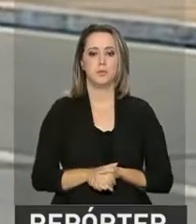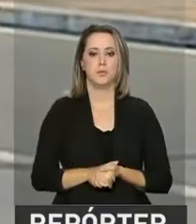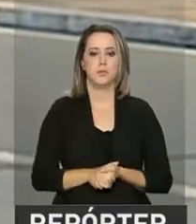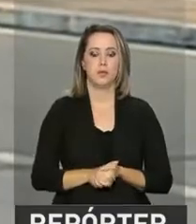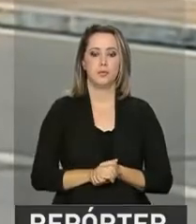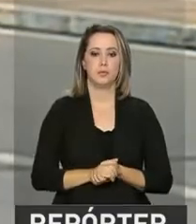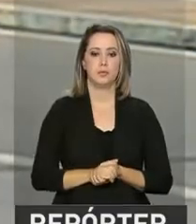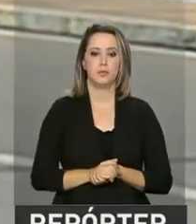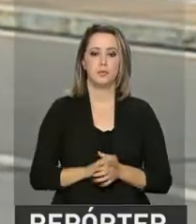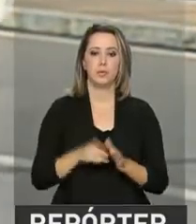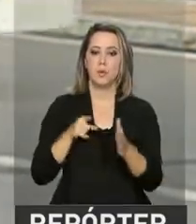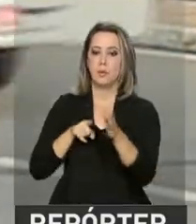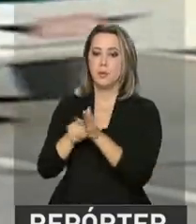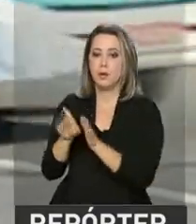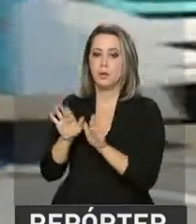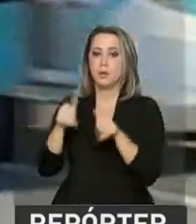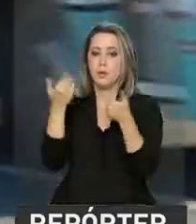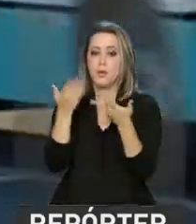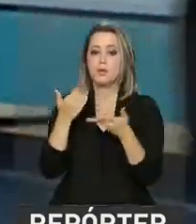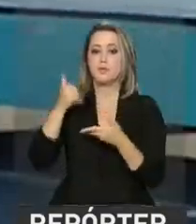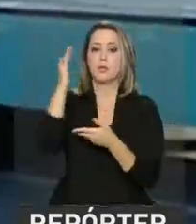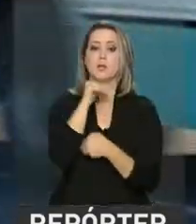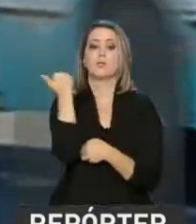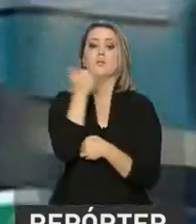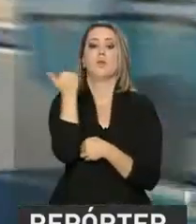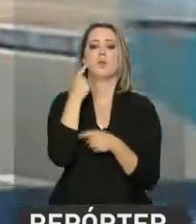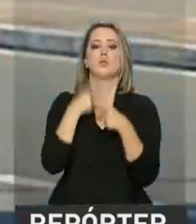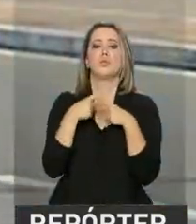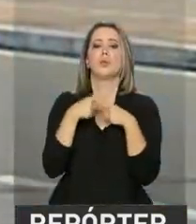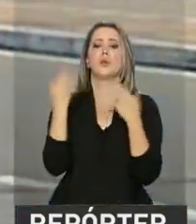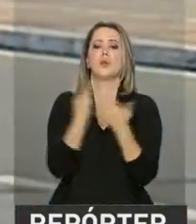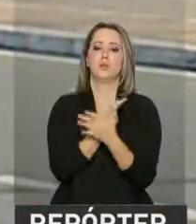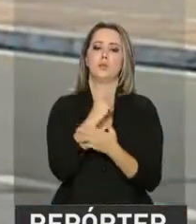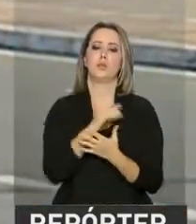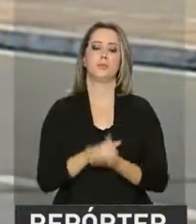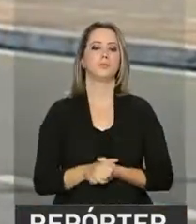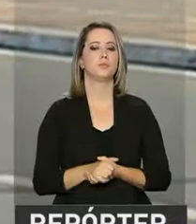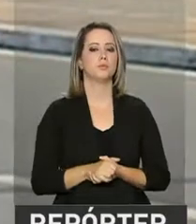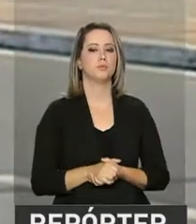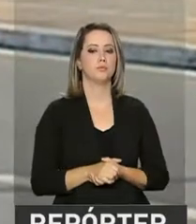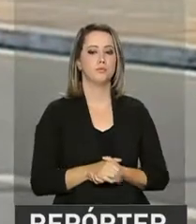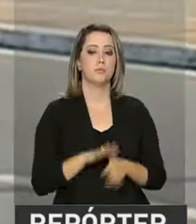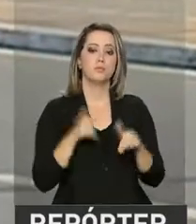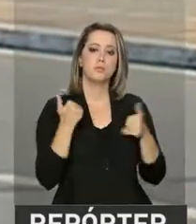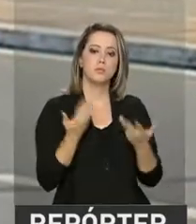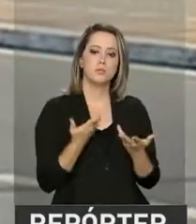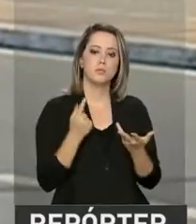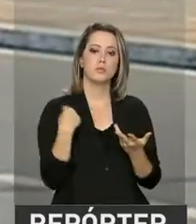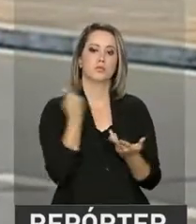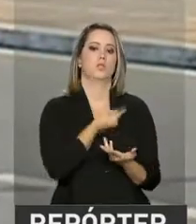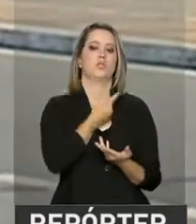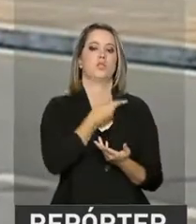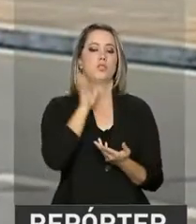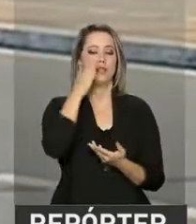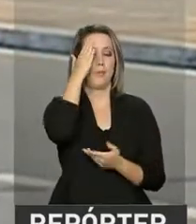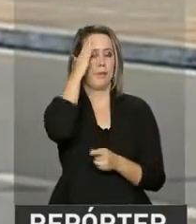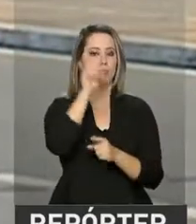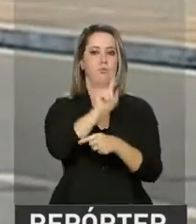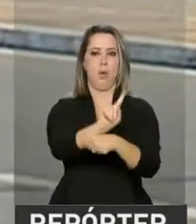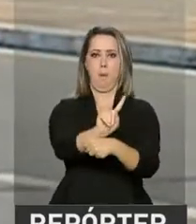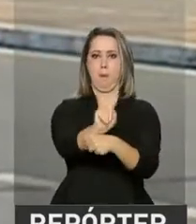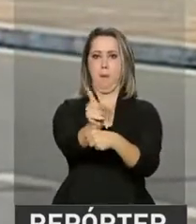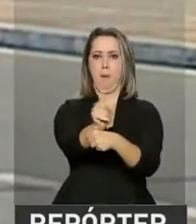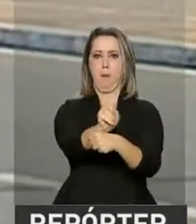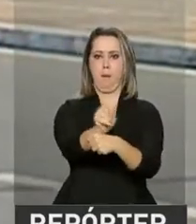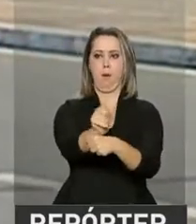são as maiores causas aí de mortes no trânsito e acidentes? Bom, historicamente nós temos o excesso de velocidade, nós temos